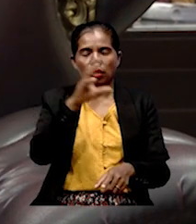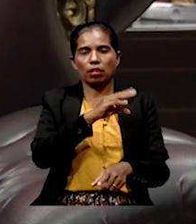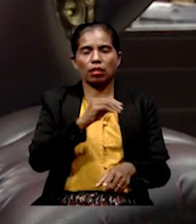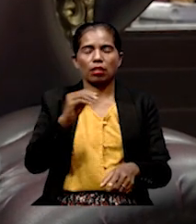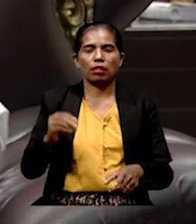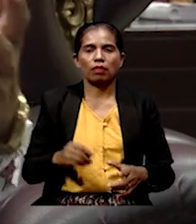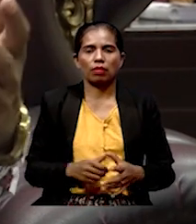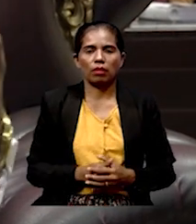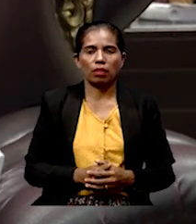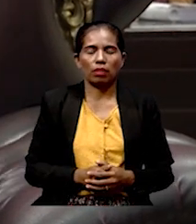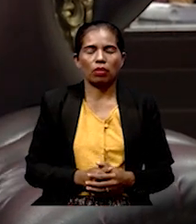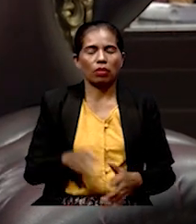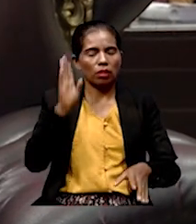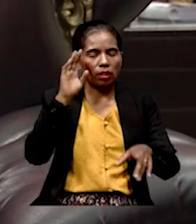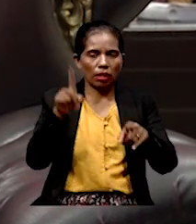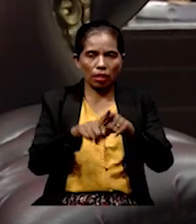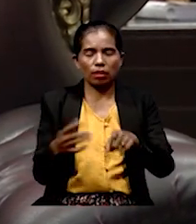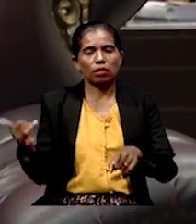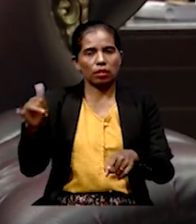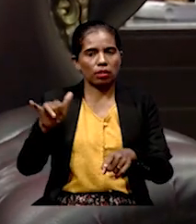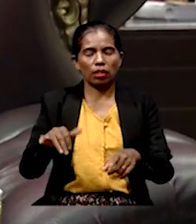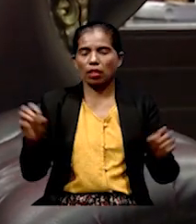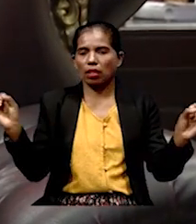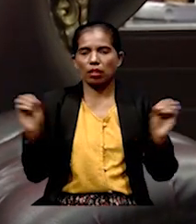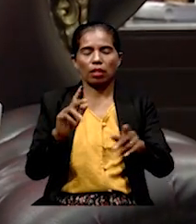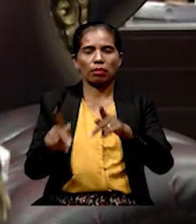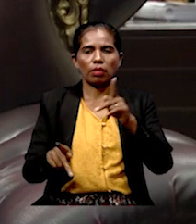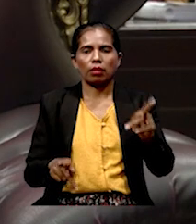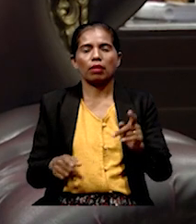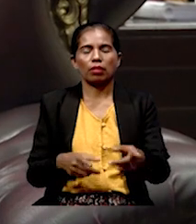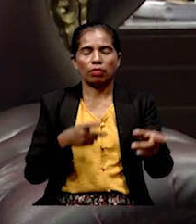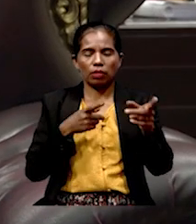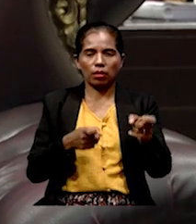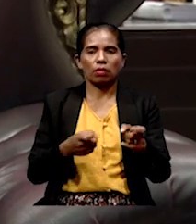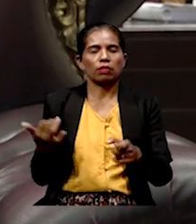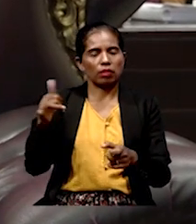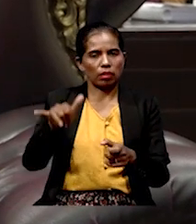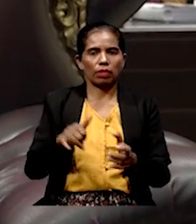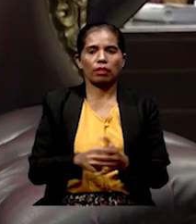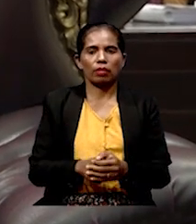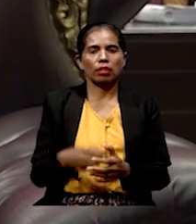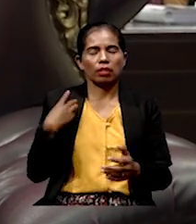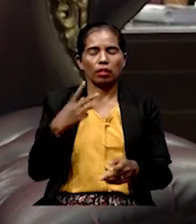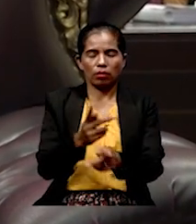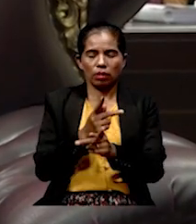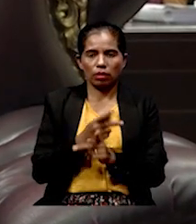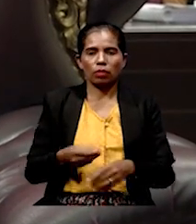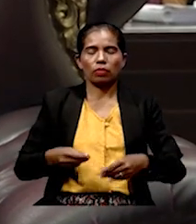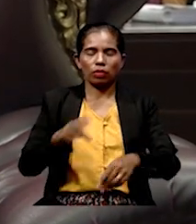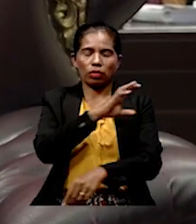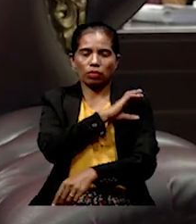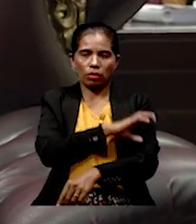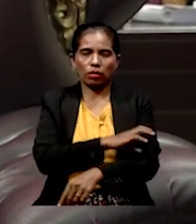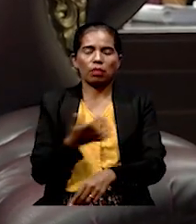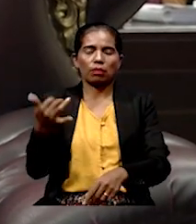ne ko ni alen sira selok ne la iha emai da merese ato hal botru ma basira ene ta asegura fos segurança para ser